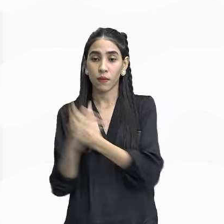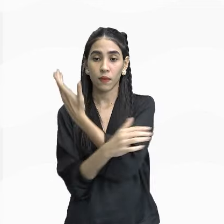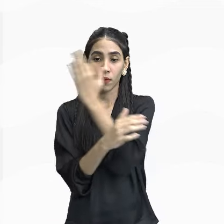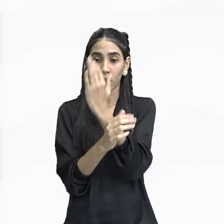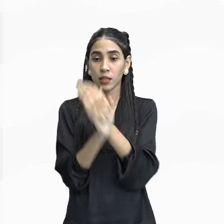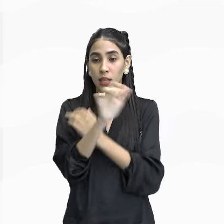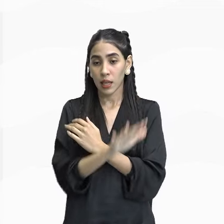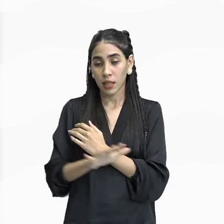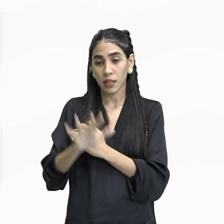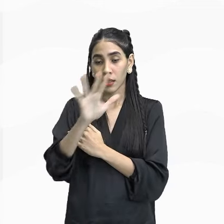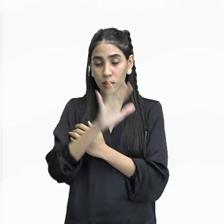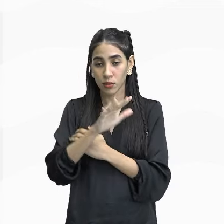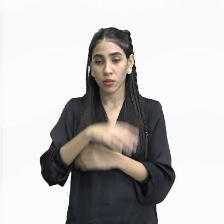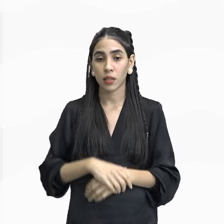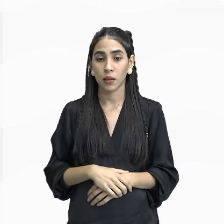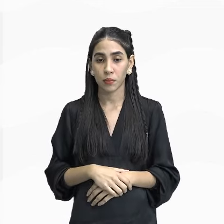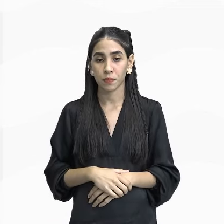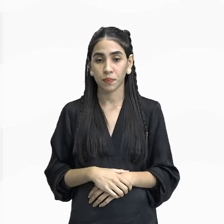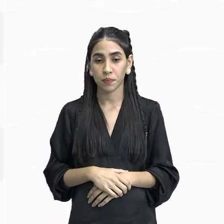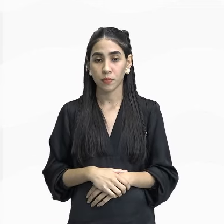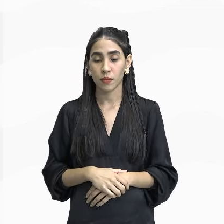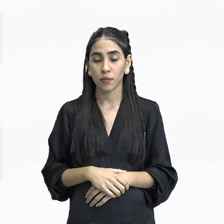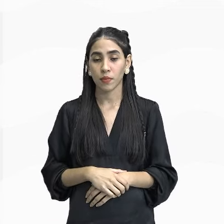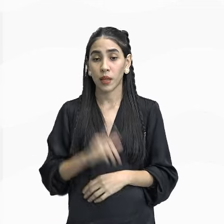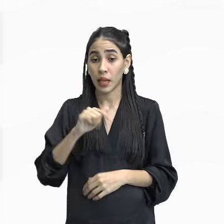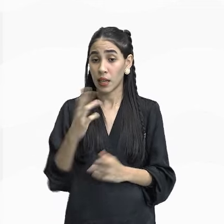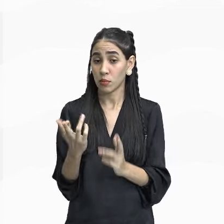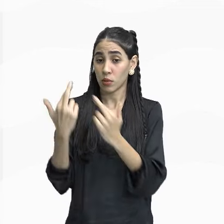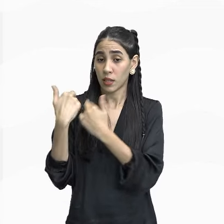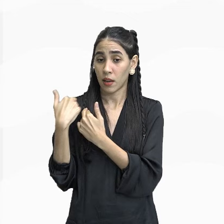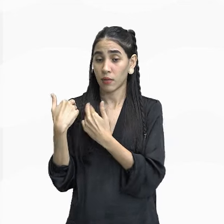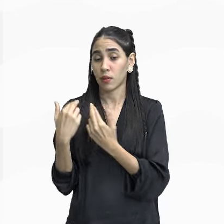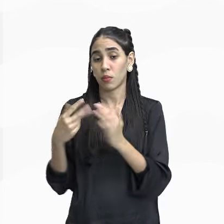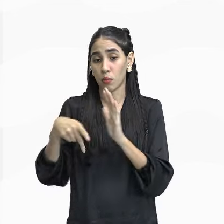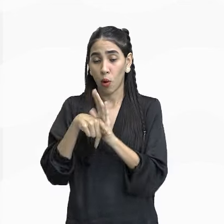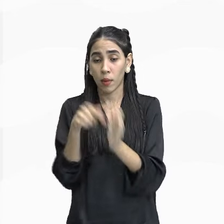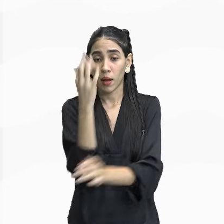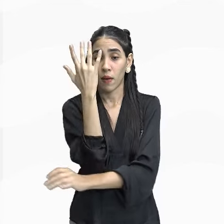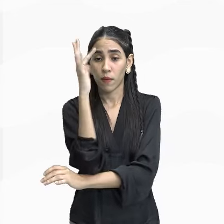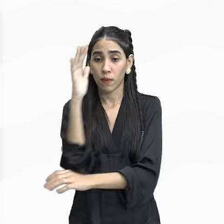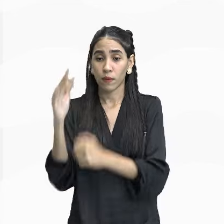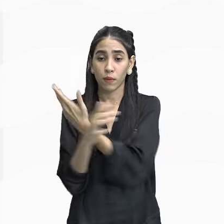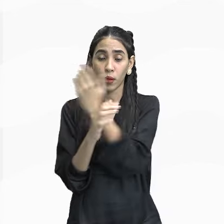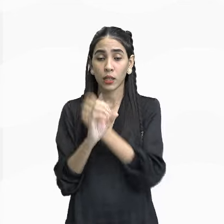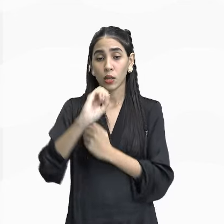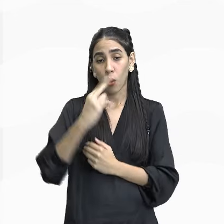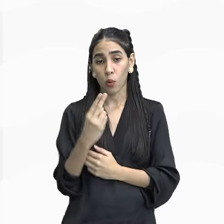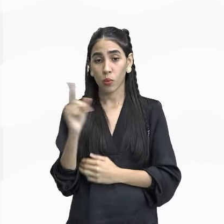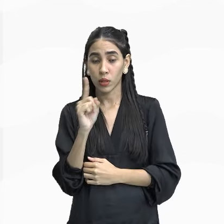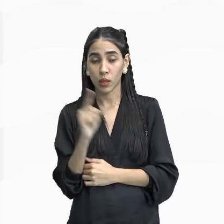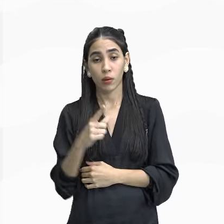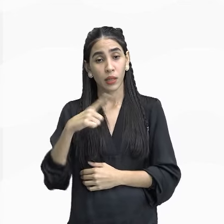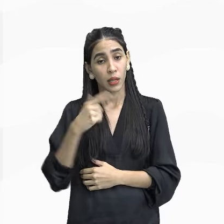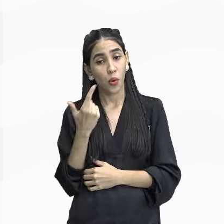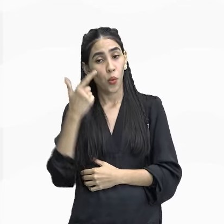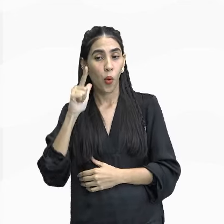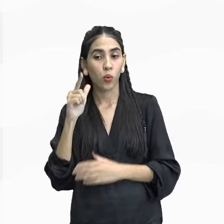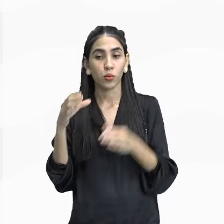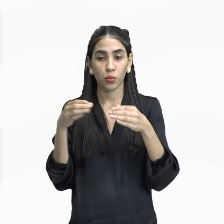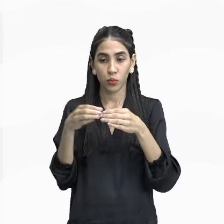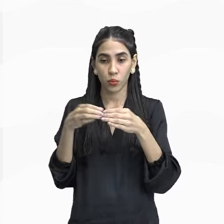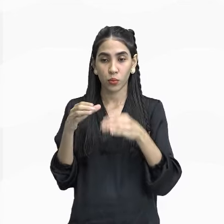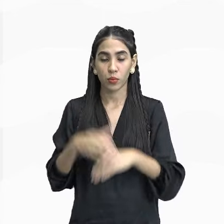são beneficiárias dessas florestas ou não. Existem também outra categoria, gente. Isso, gente. A